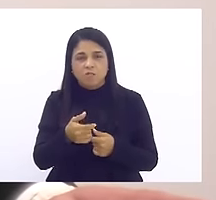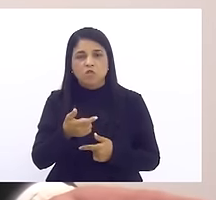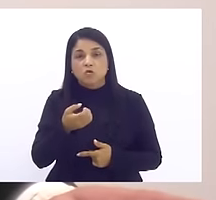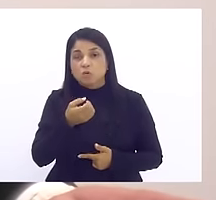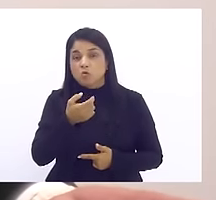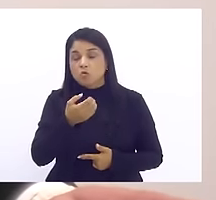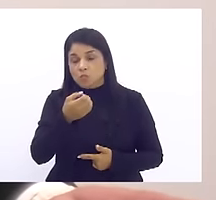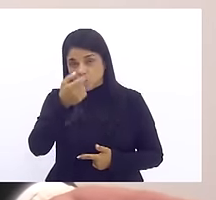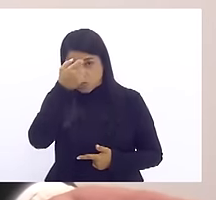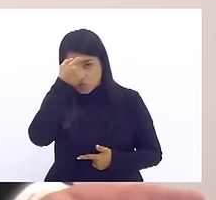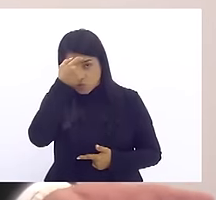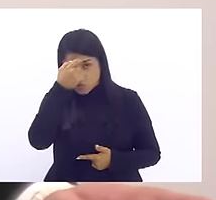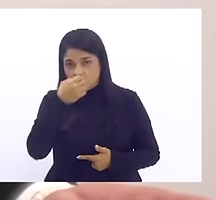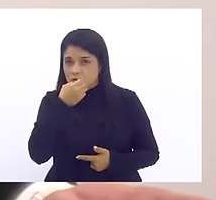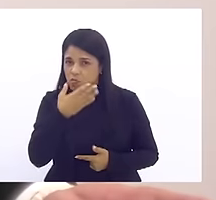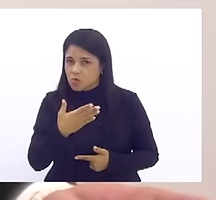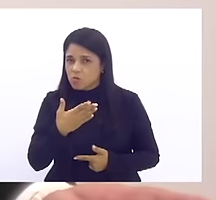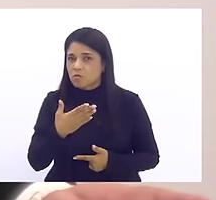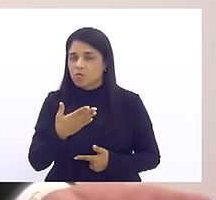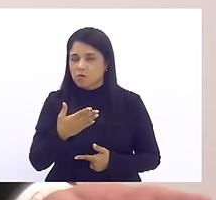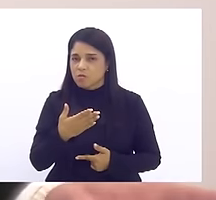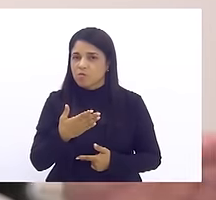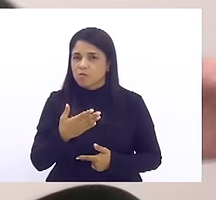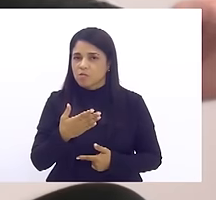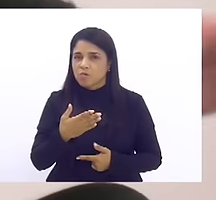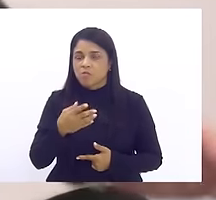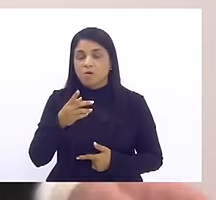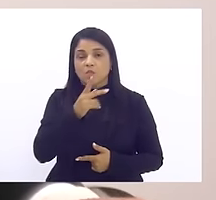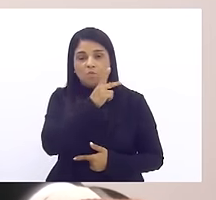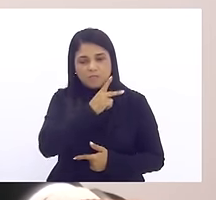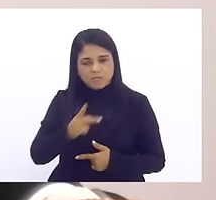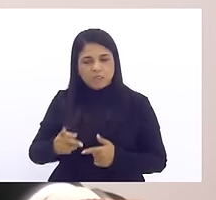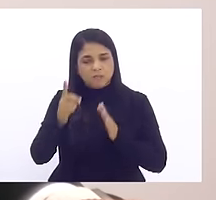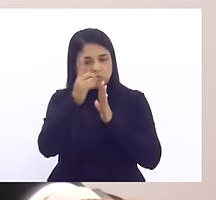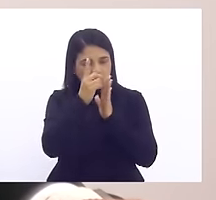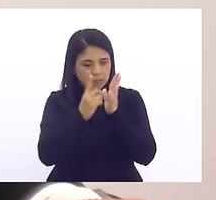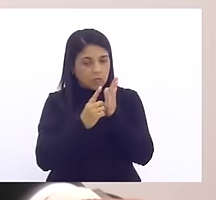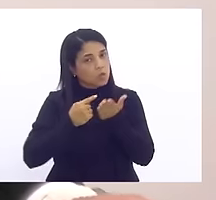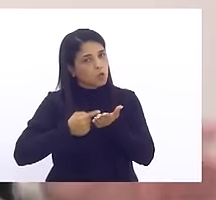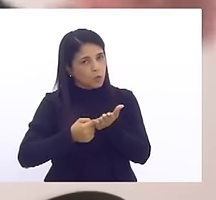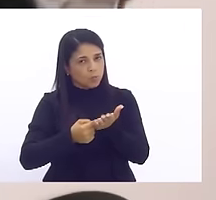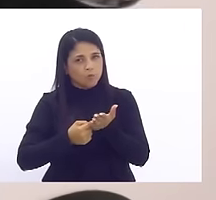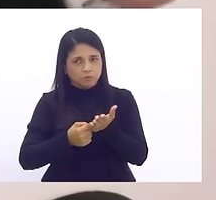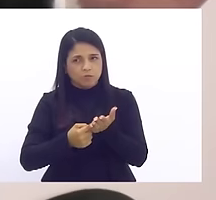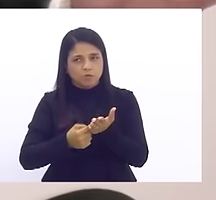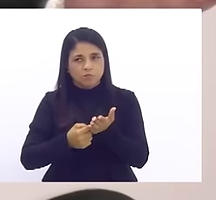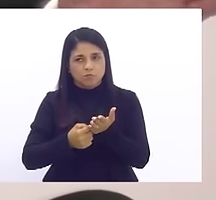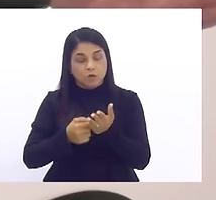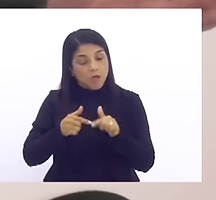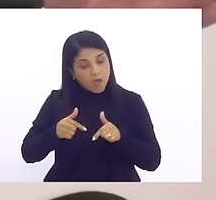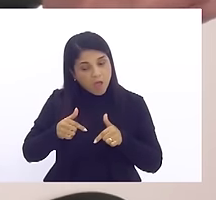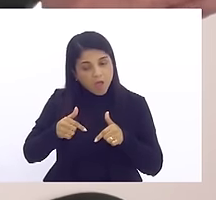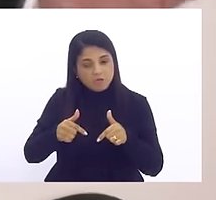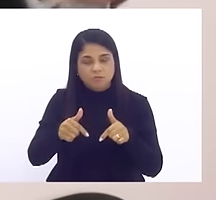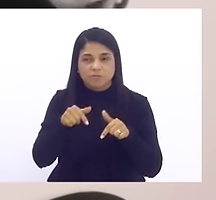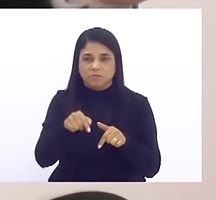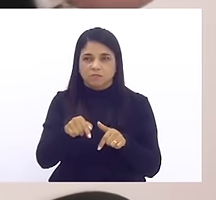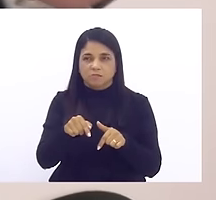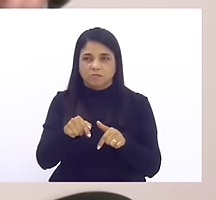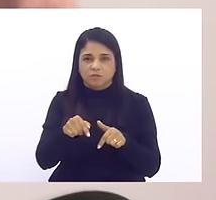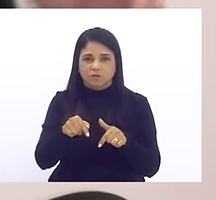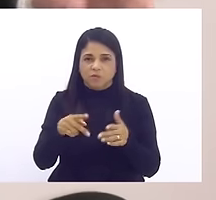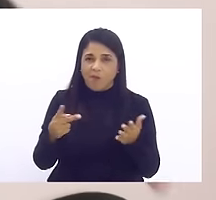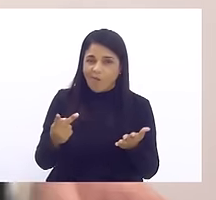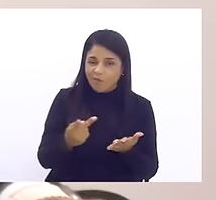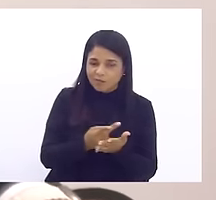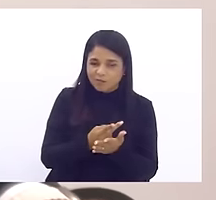senso e o presidente do Detran assumir os compromissos com a gente haja como as operações que estão